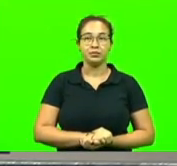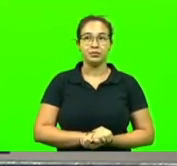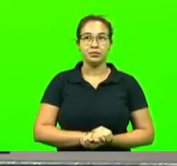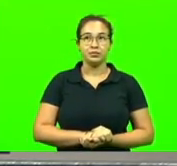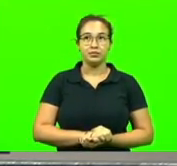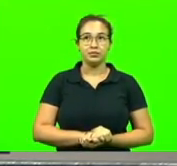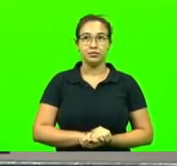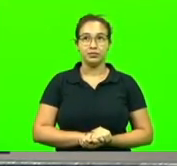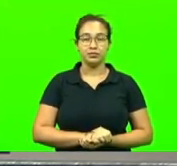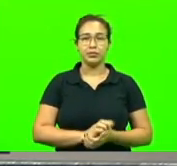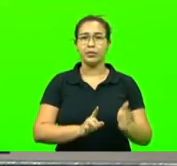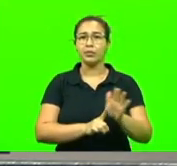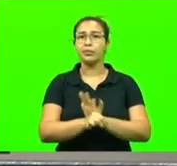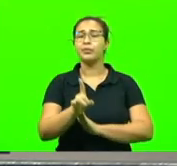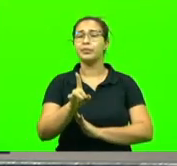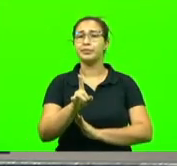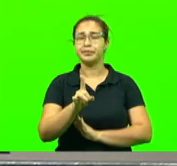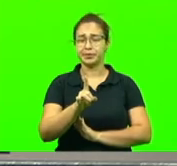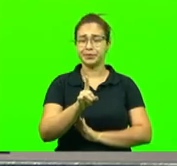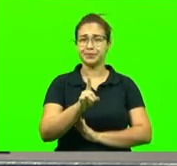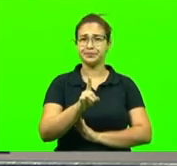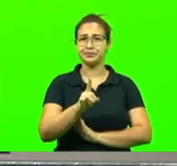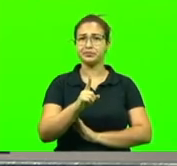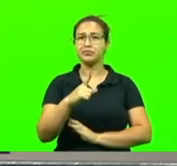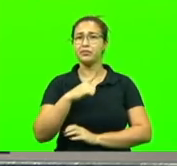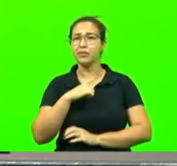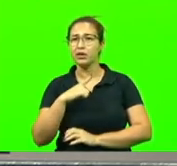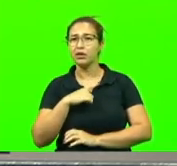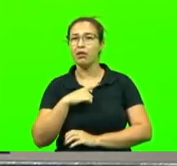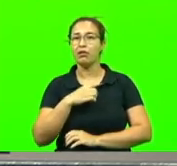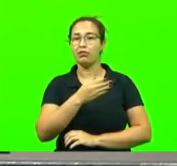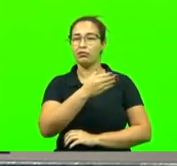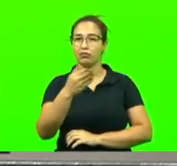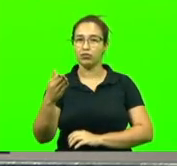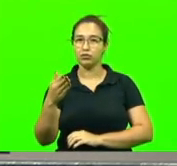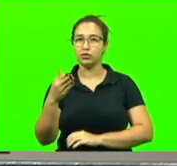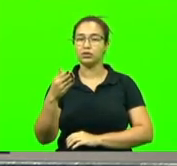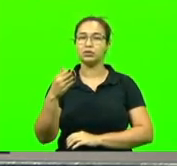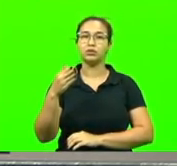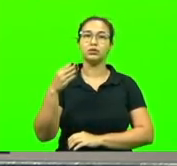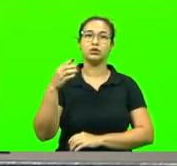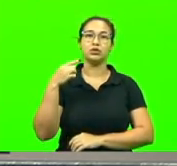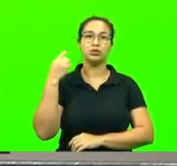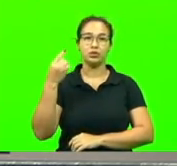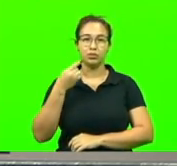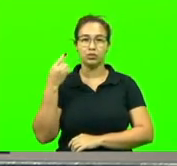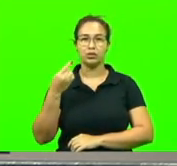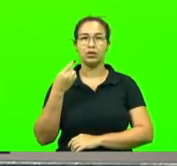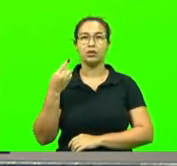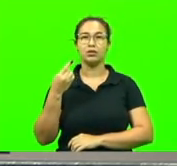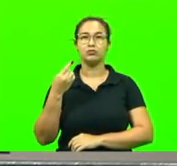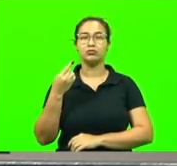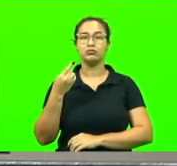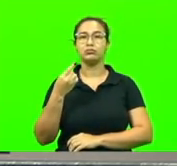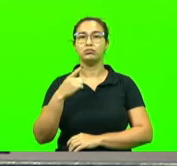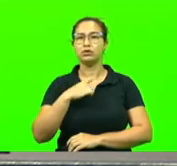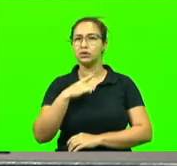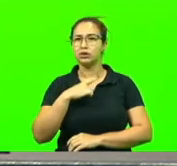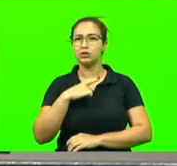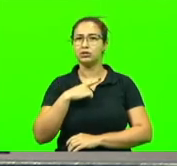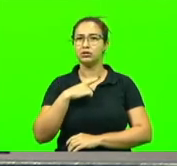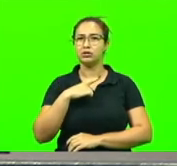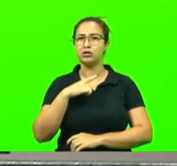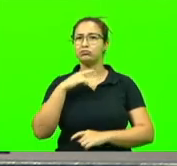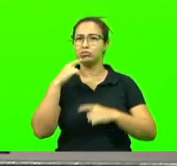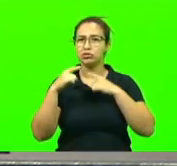Eu indago se algum parlamentar tem algum apontamento a fazer.